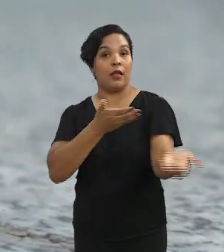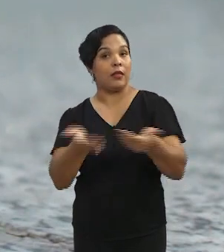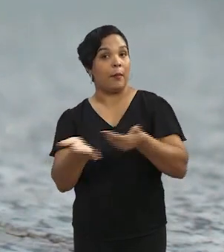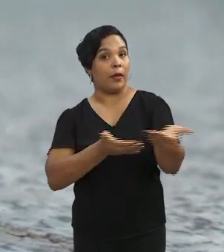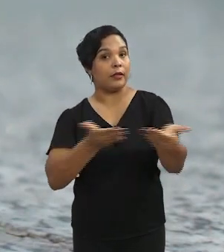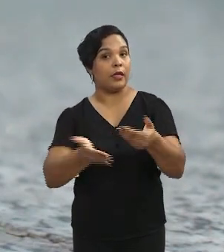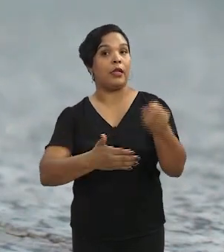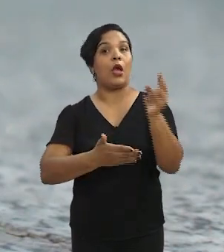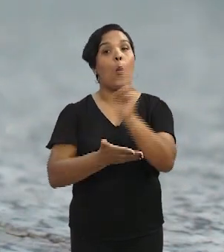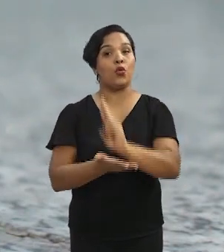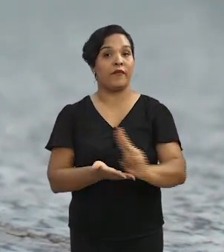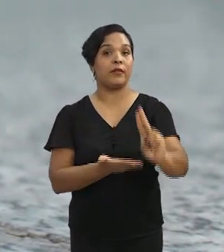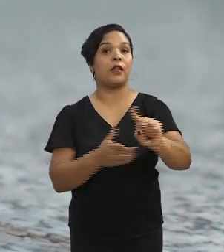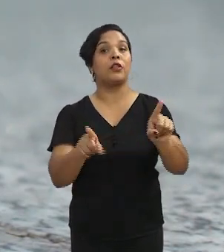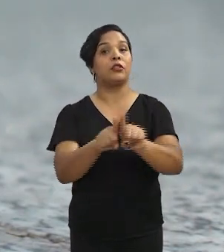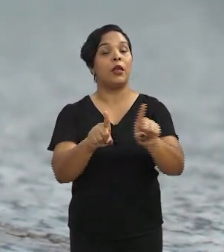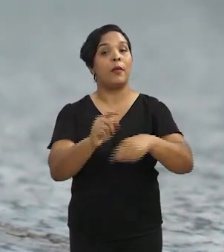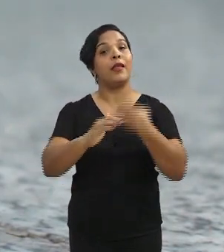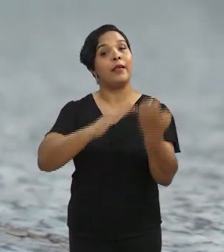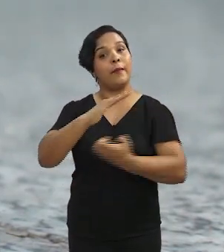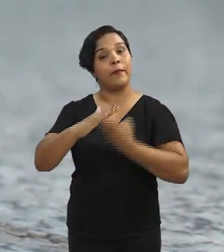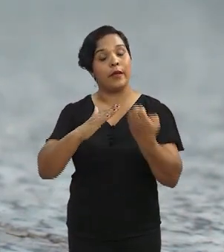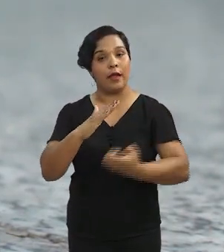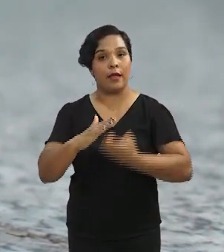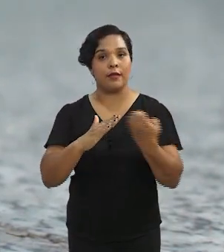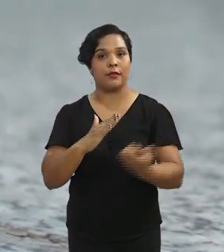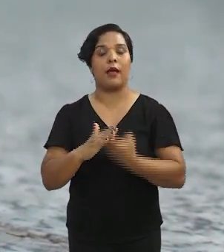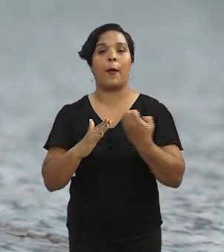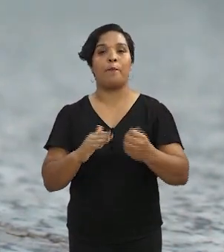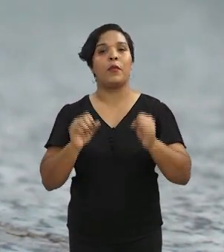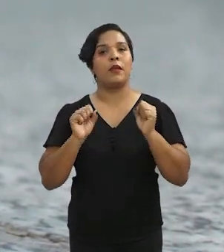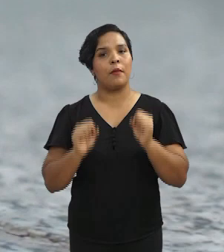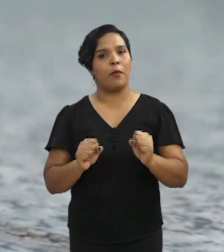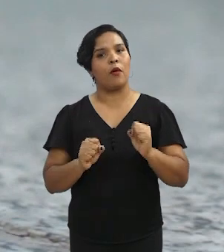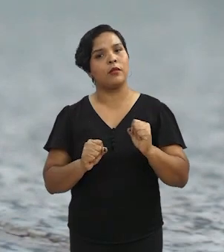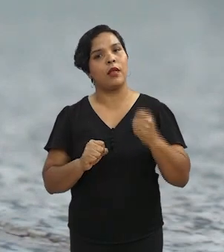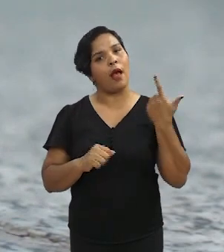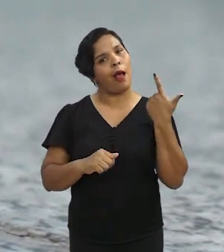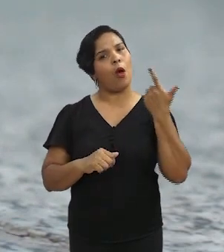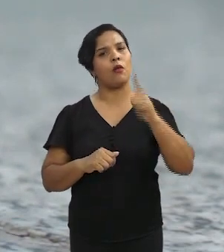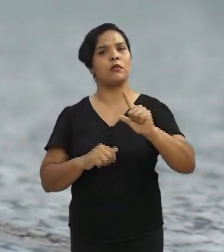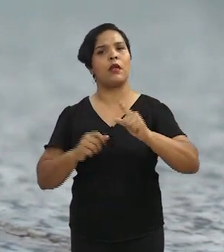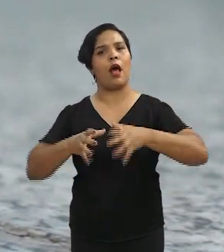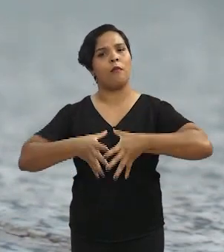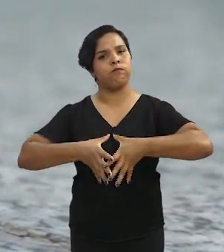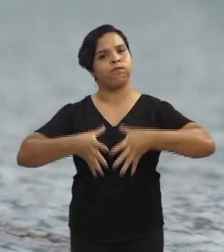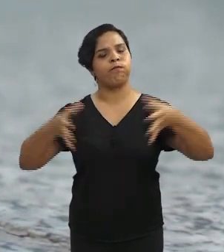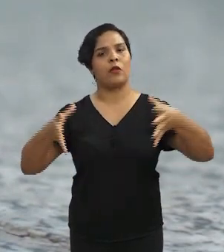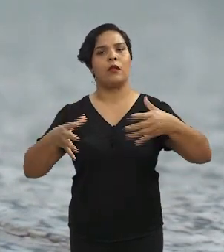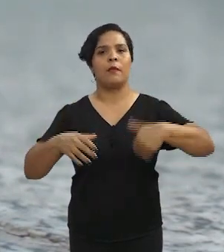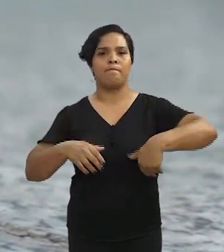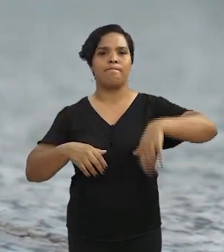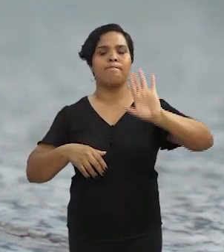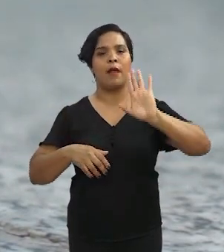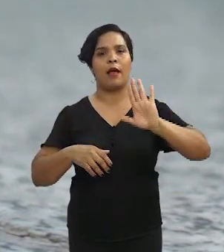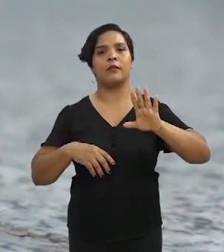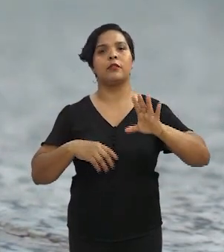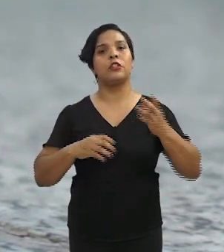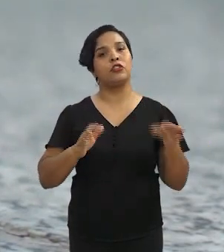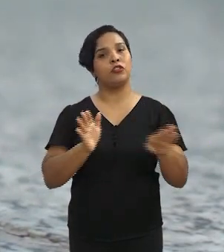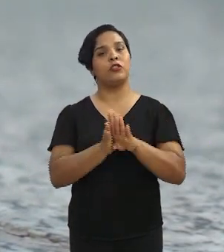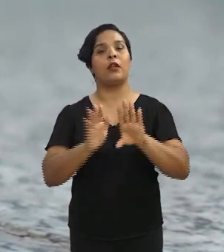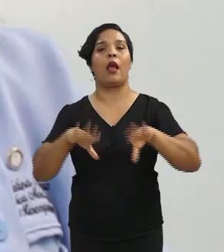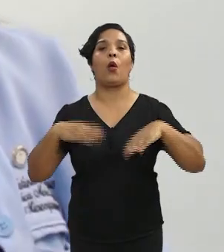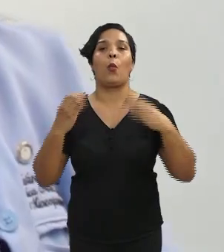da parceria universidade-empresa para que isso possa, então, alcançar uma dimensão maior e chegue de fato